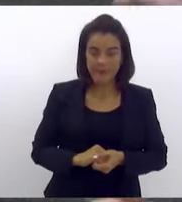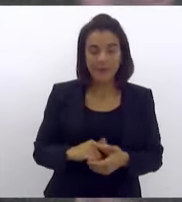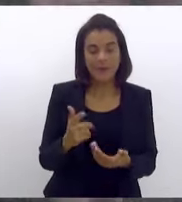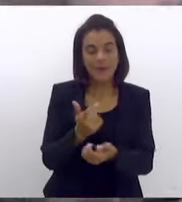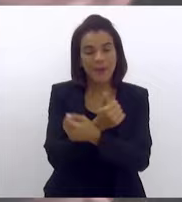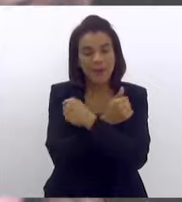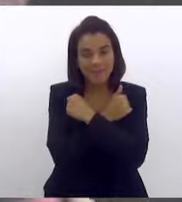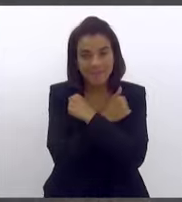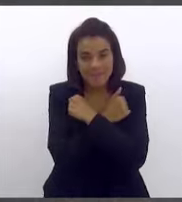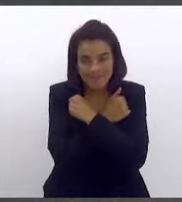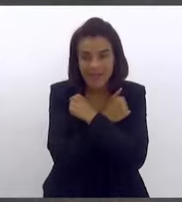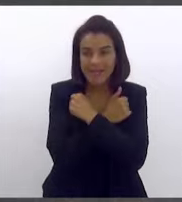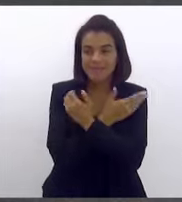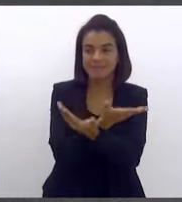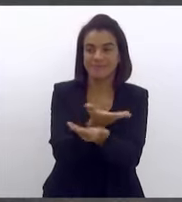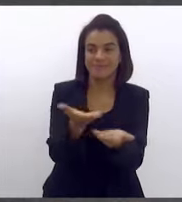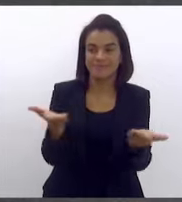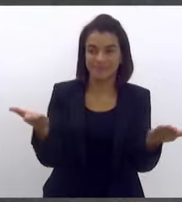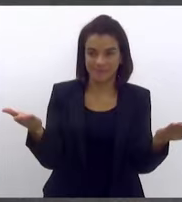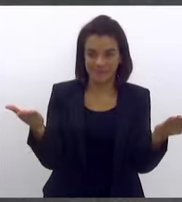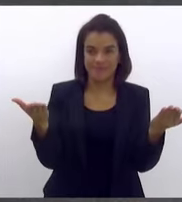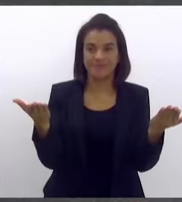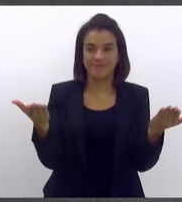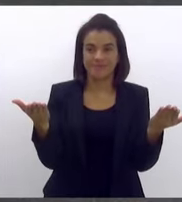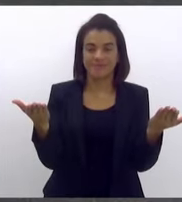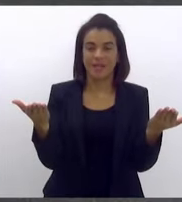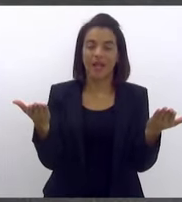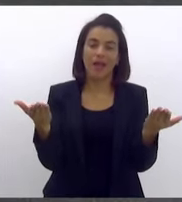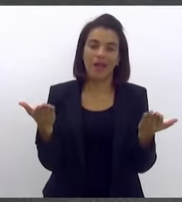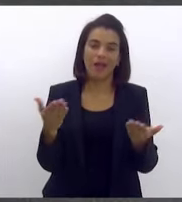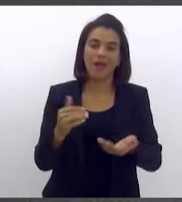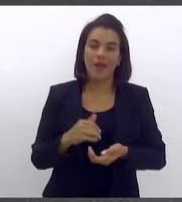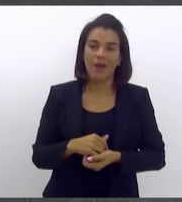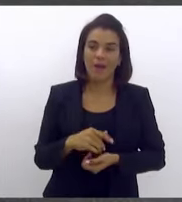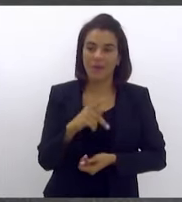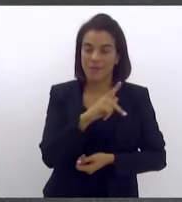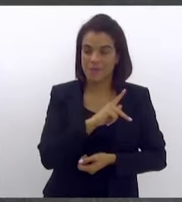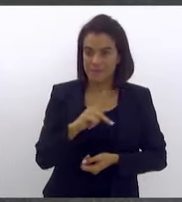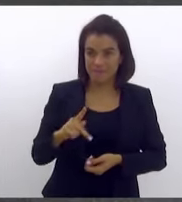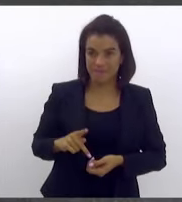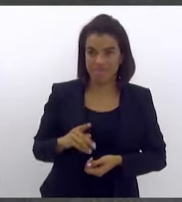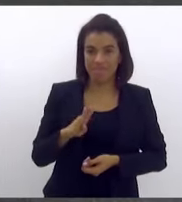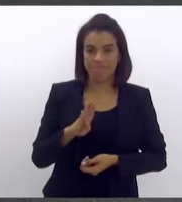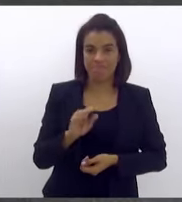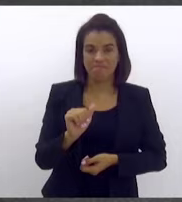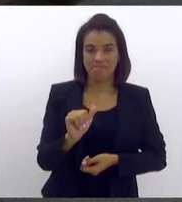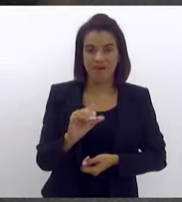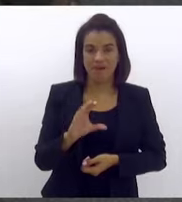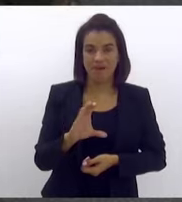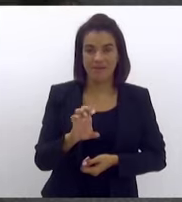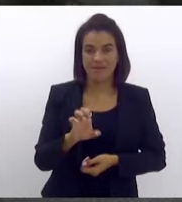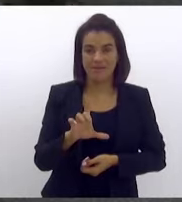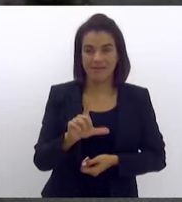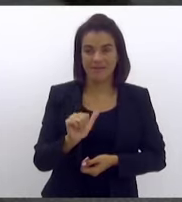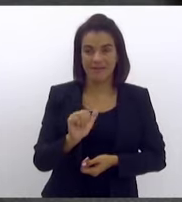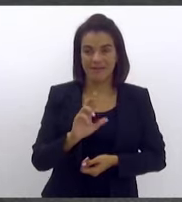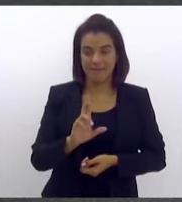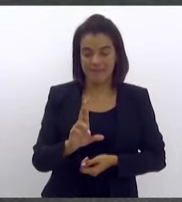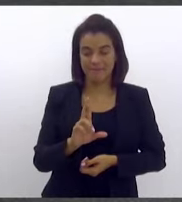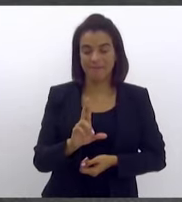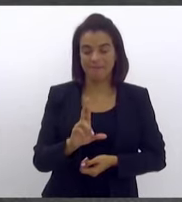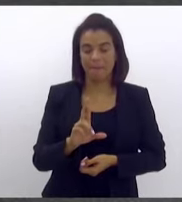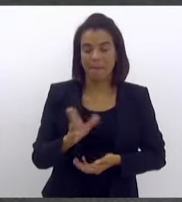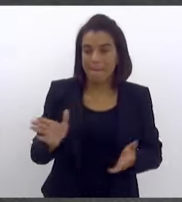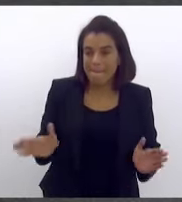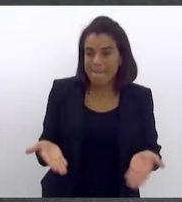abraço de todos da UNALI ao meu presidente, que sempre tem incentivado e estimulado muito a participação dos